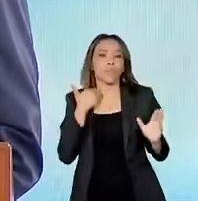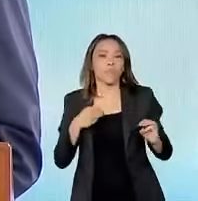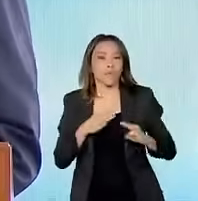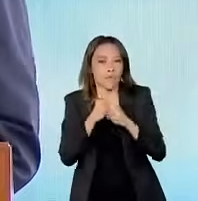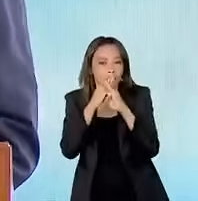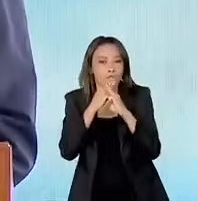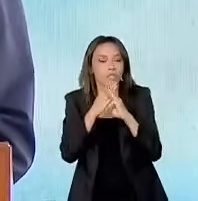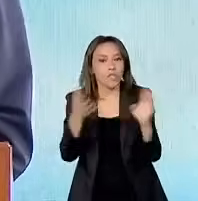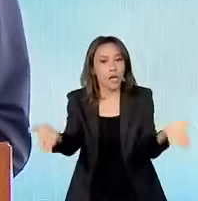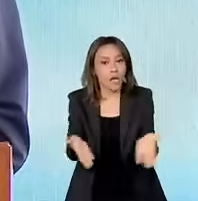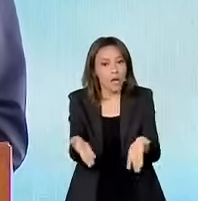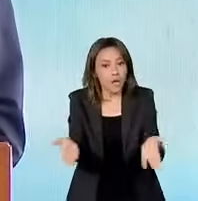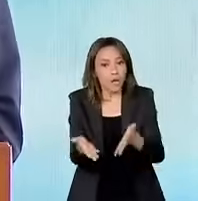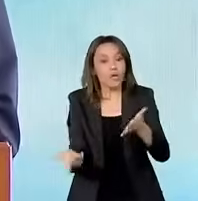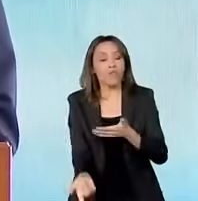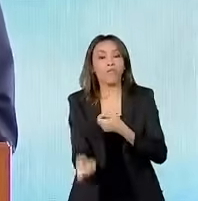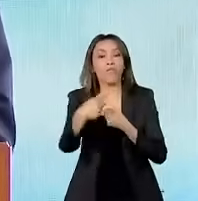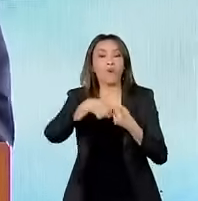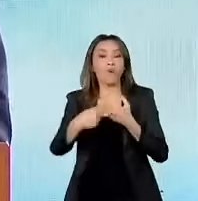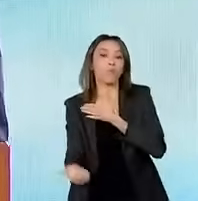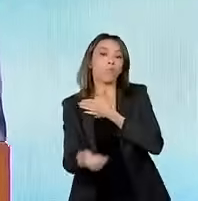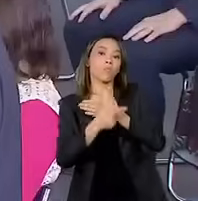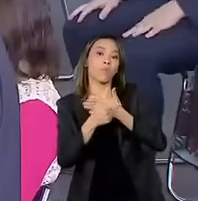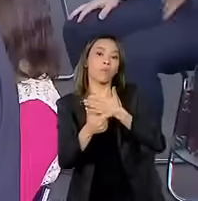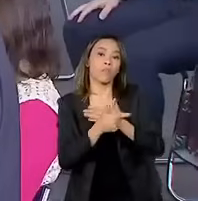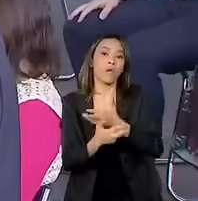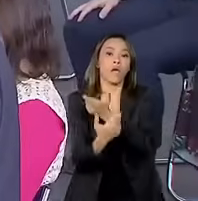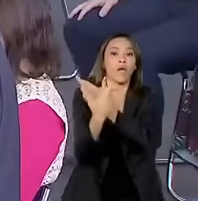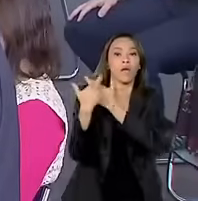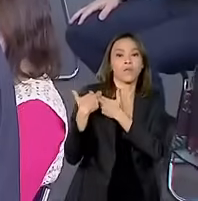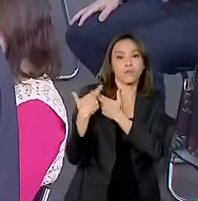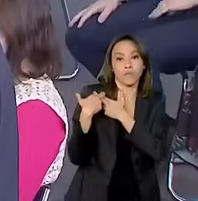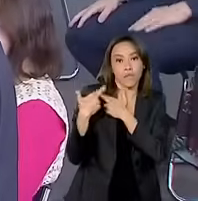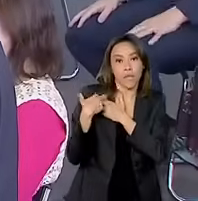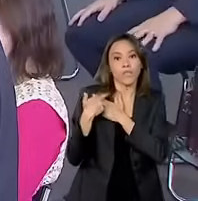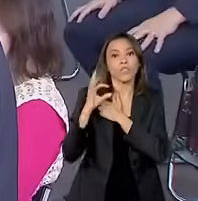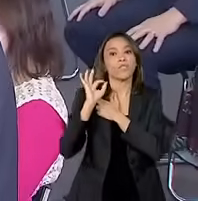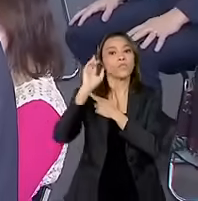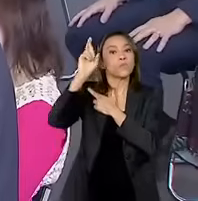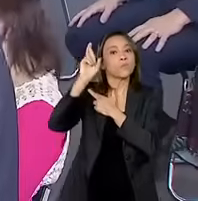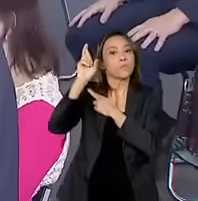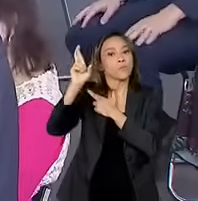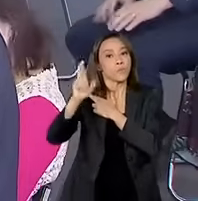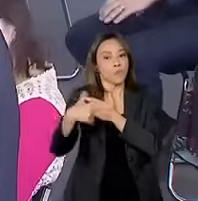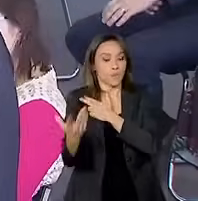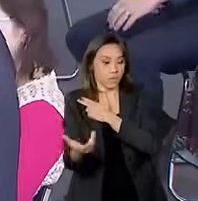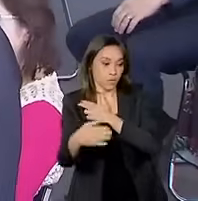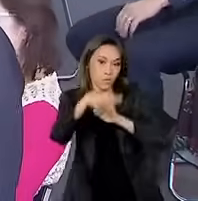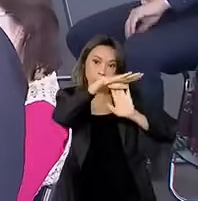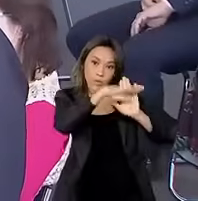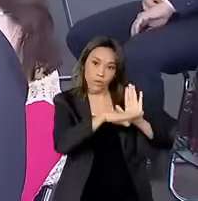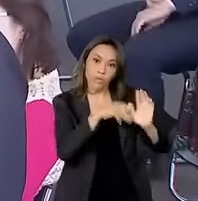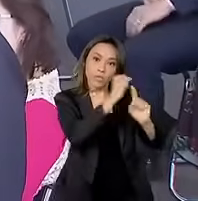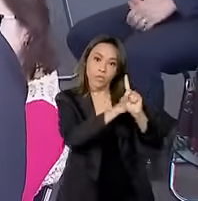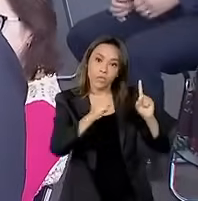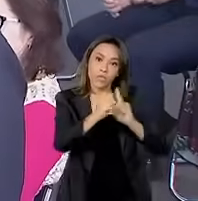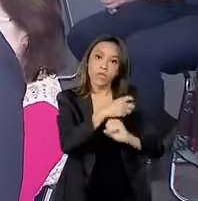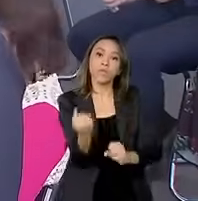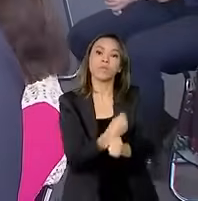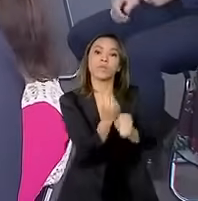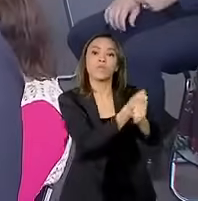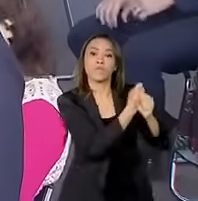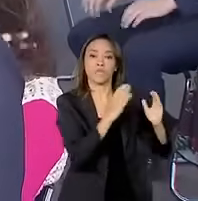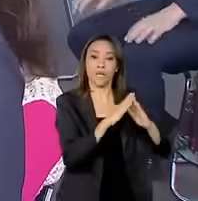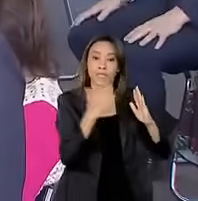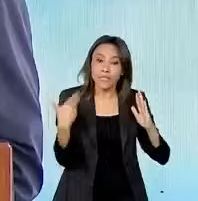gente retoma o papel de ser protagonista dos programas sociais do governo federal. Isso é muito importante para nós, é